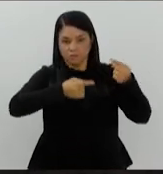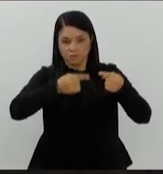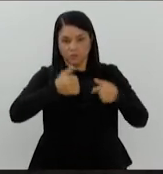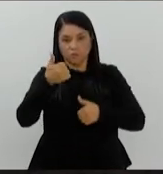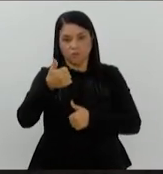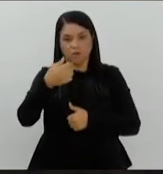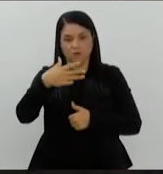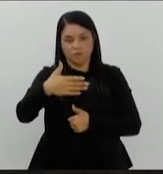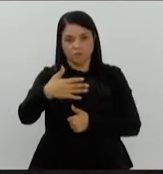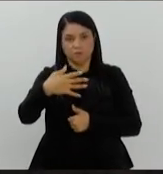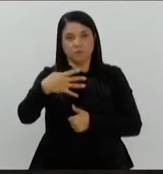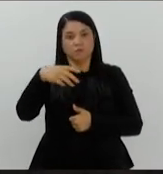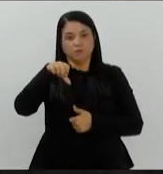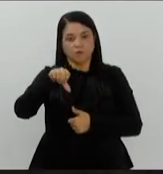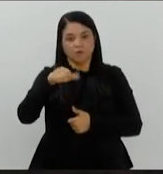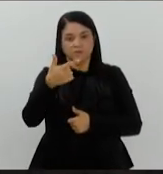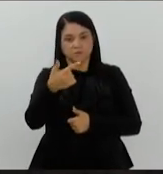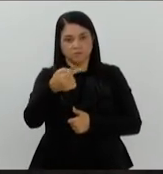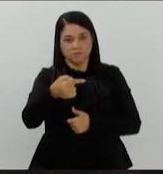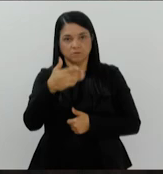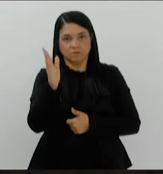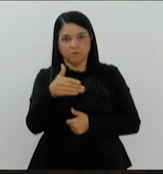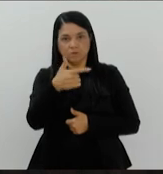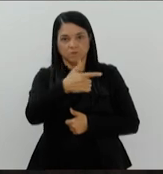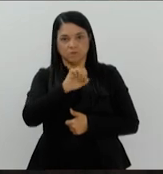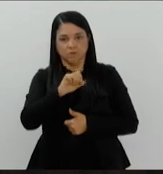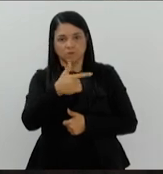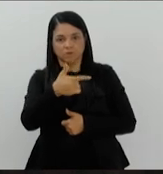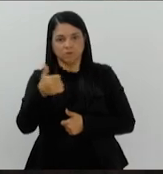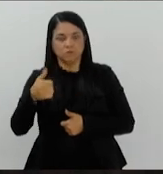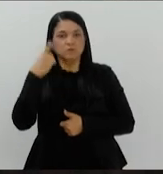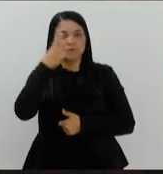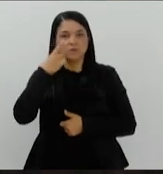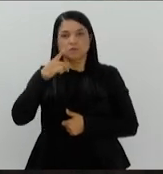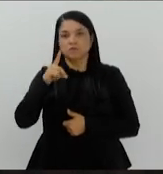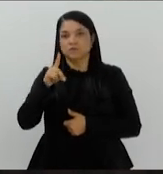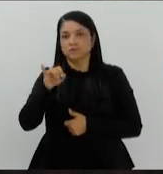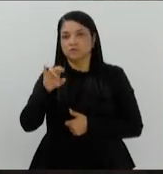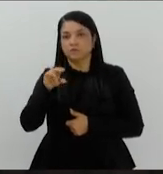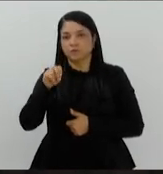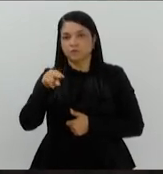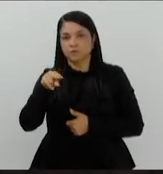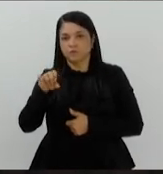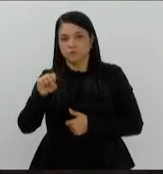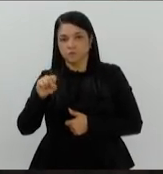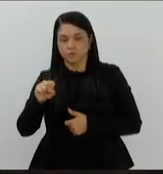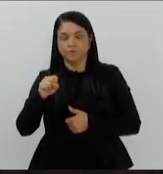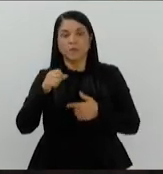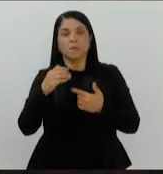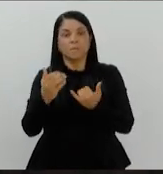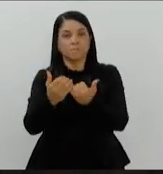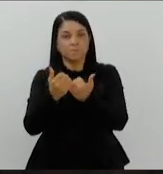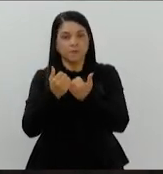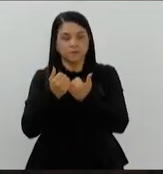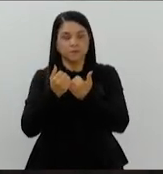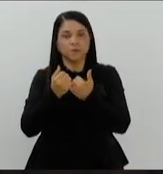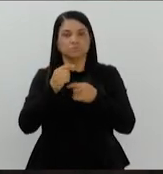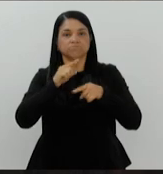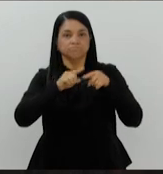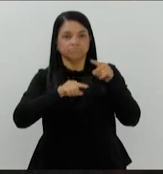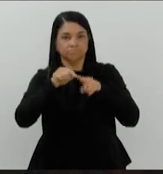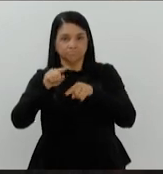número 4917 de 21, de autoria do deputado Dionísio Lins, que considera patrimônio imaterial do Estado do Rio de